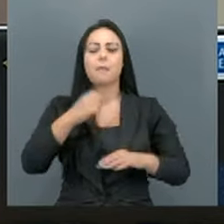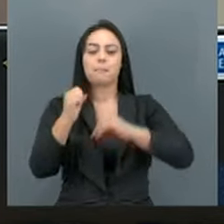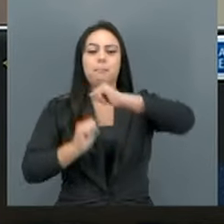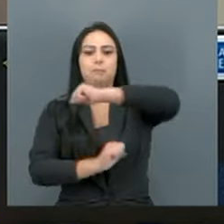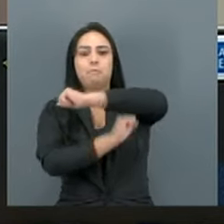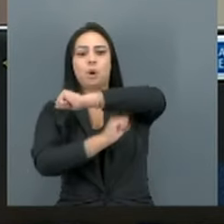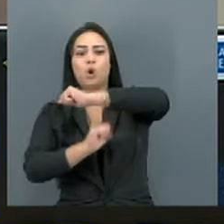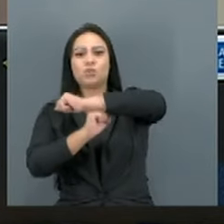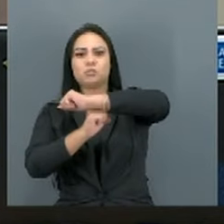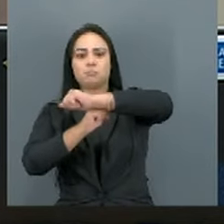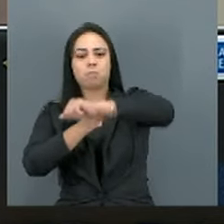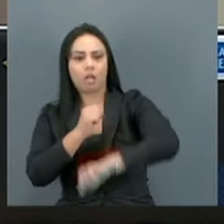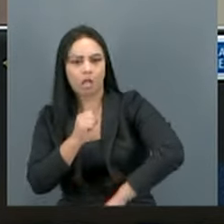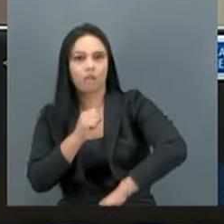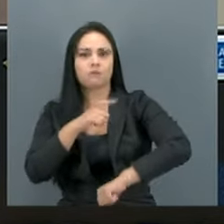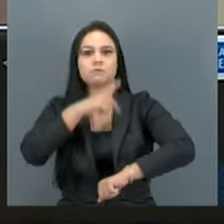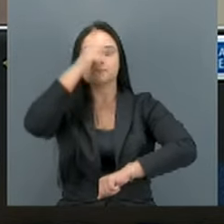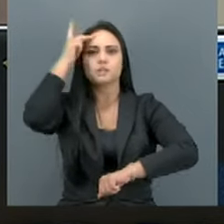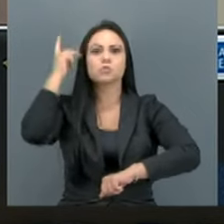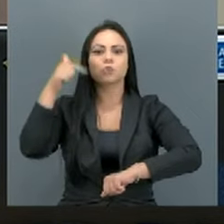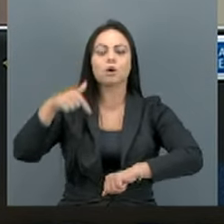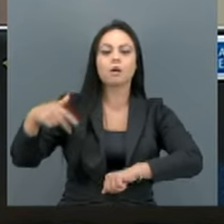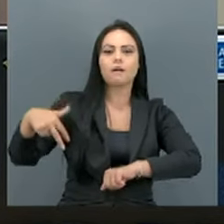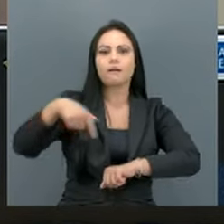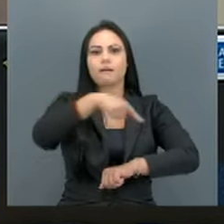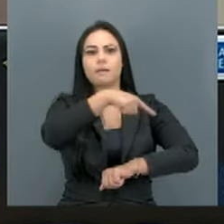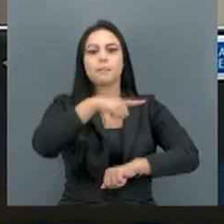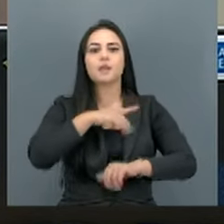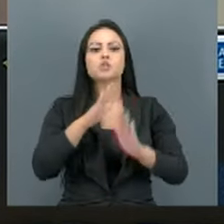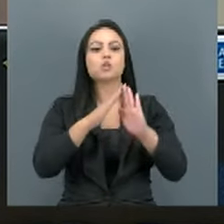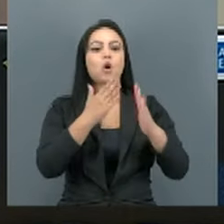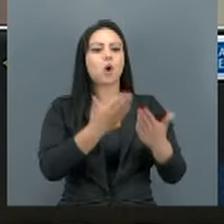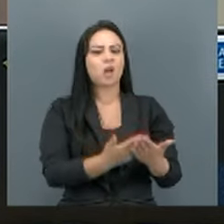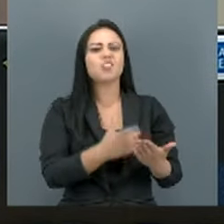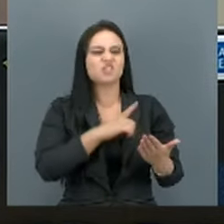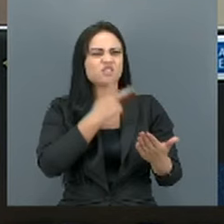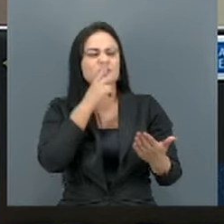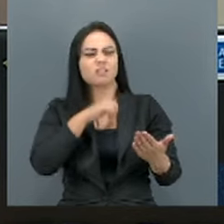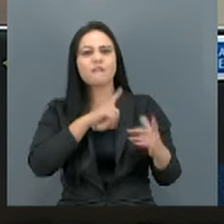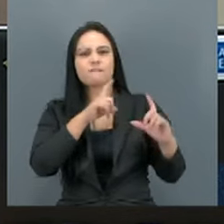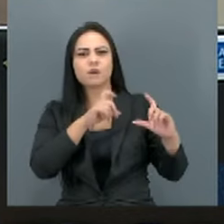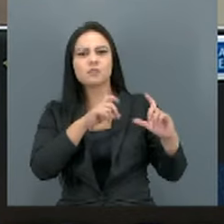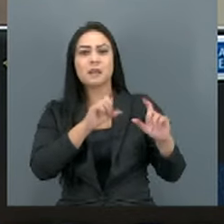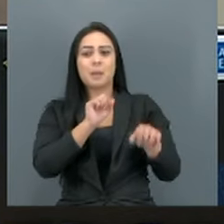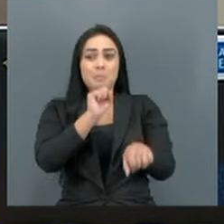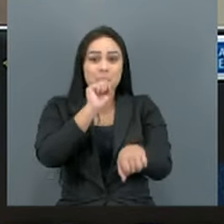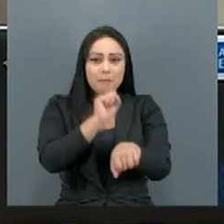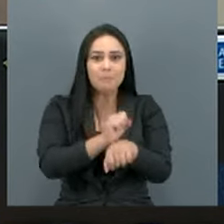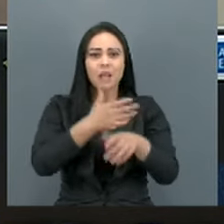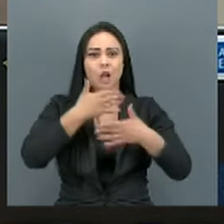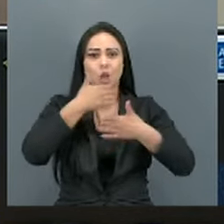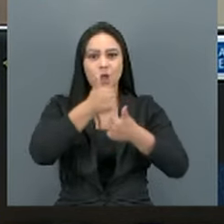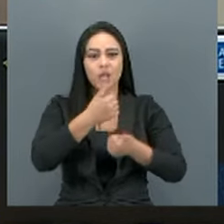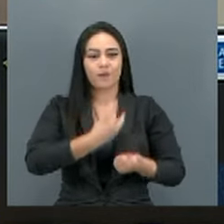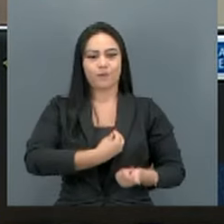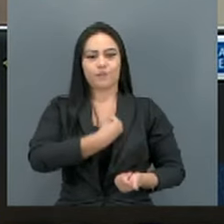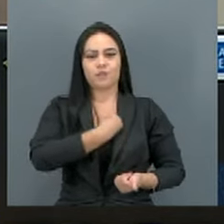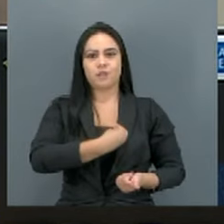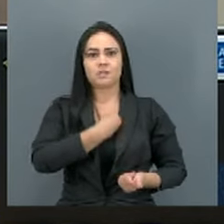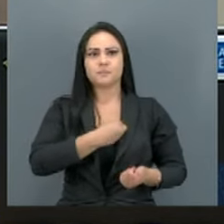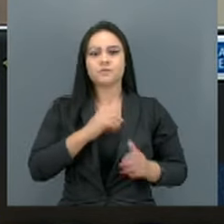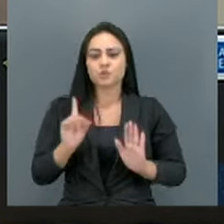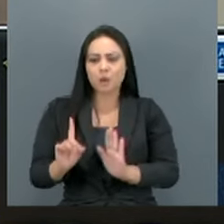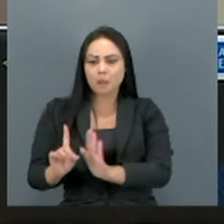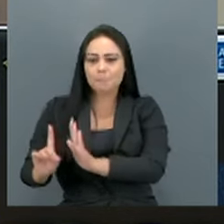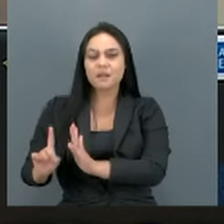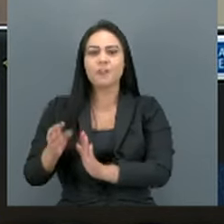para ir à escola, acho que a gente conseguiu uma foto disso. Impedimento de melhorias nas condições de vida, isolamento,